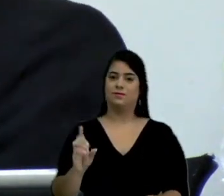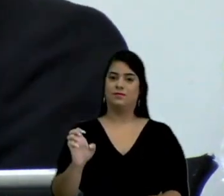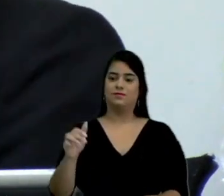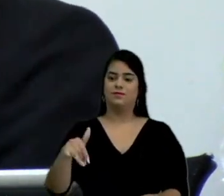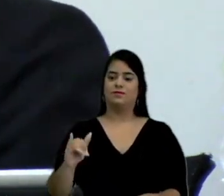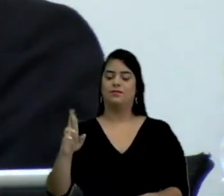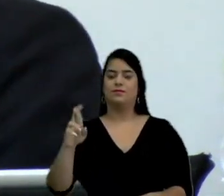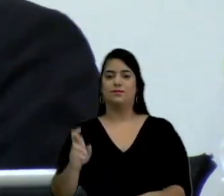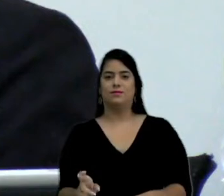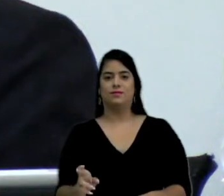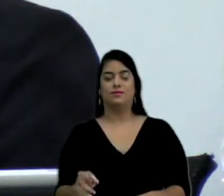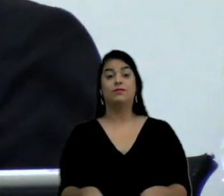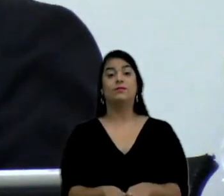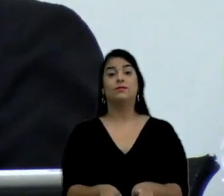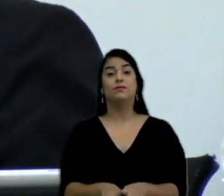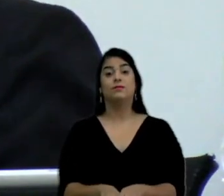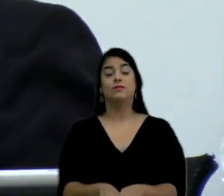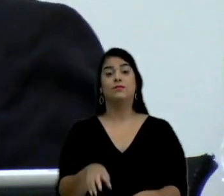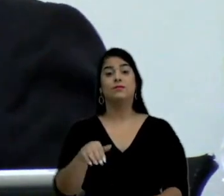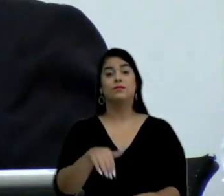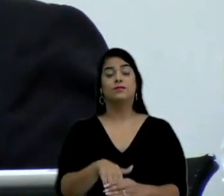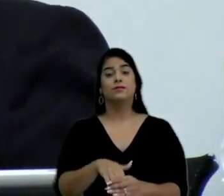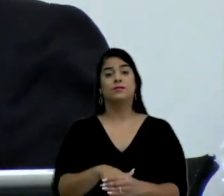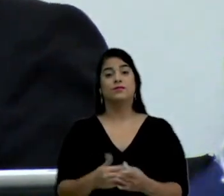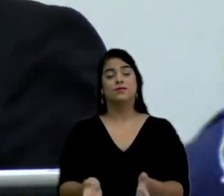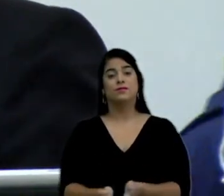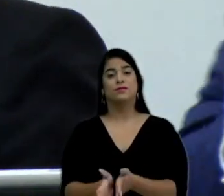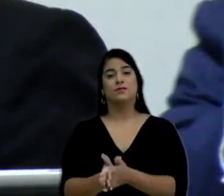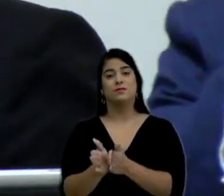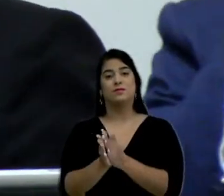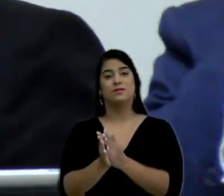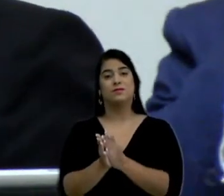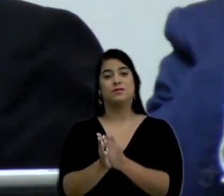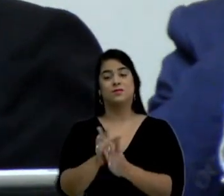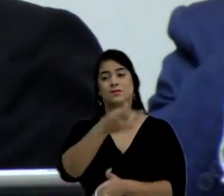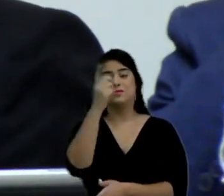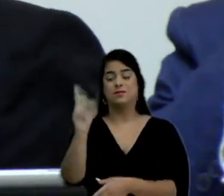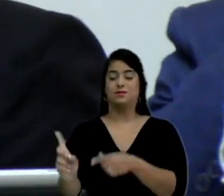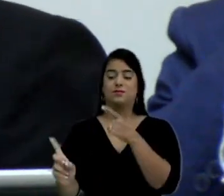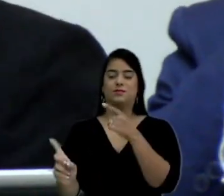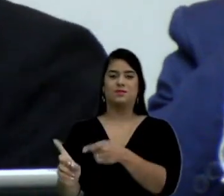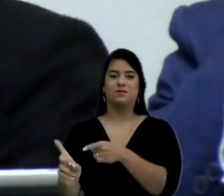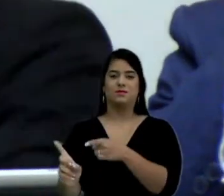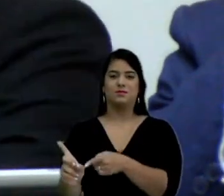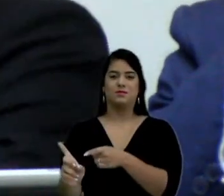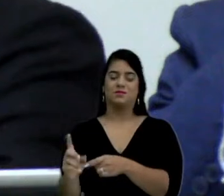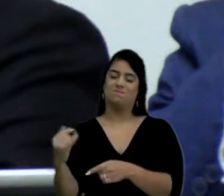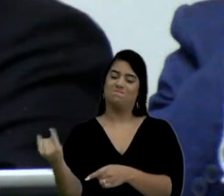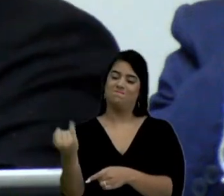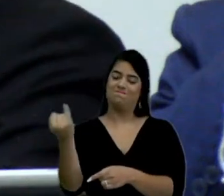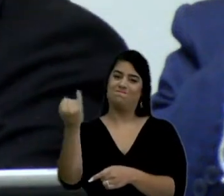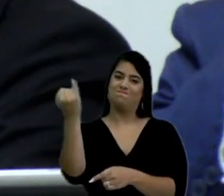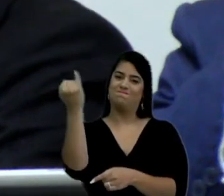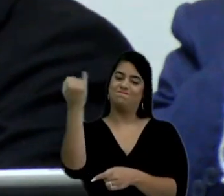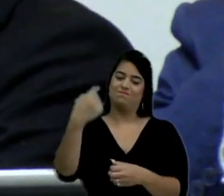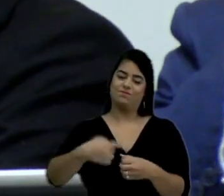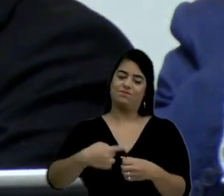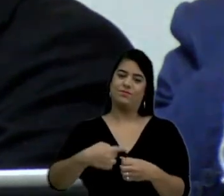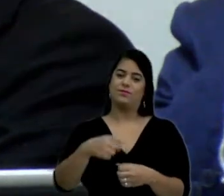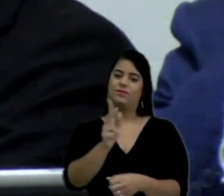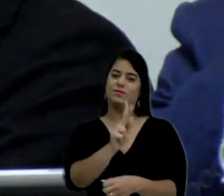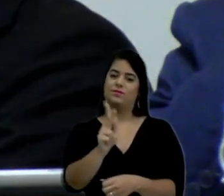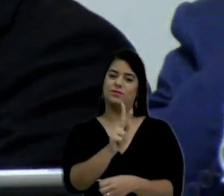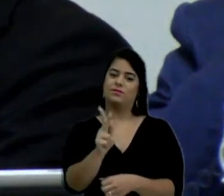colocar um voto de congratulação a mais um artista do nosso município ao professor